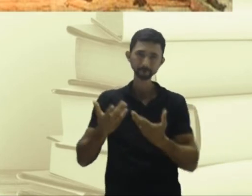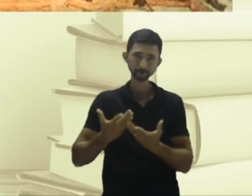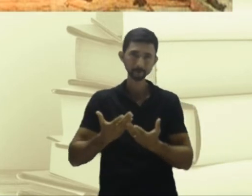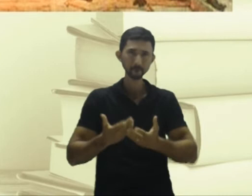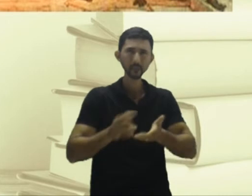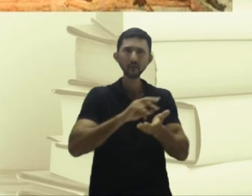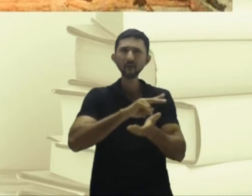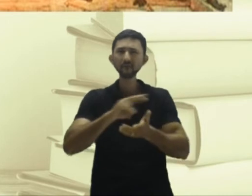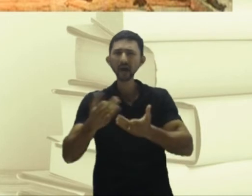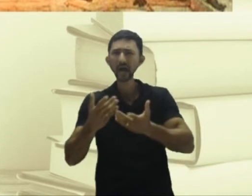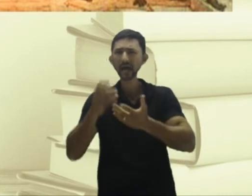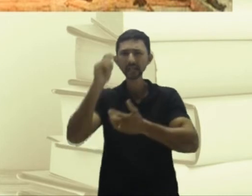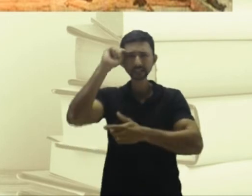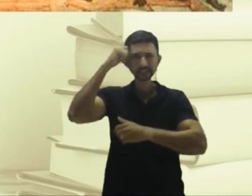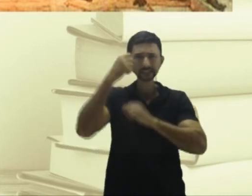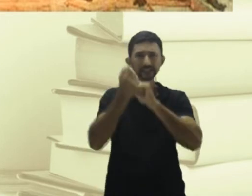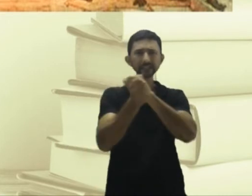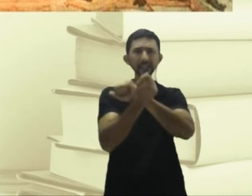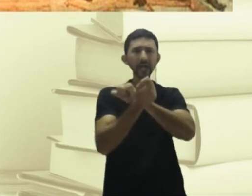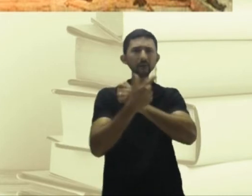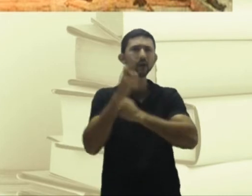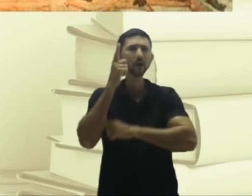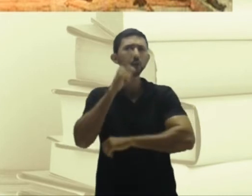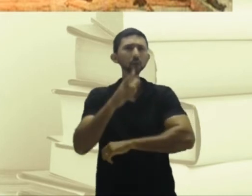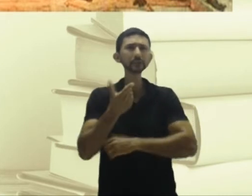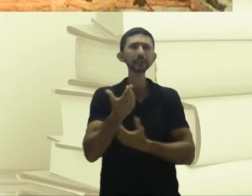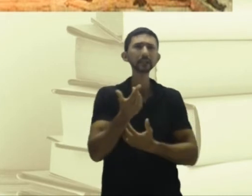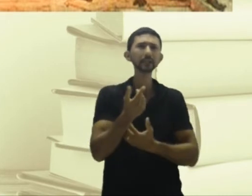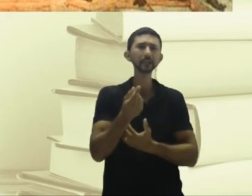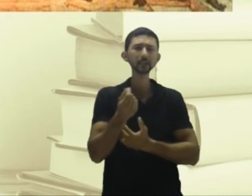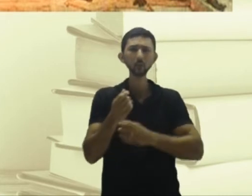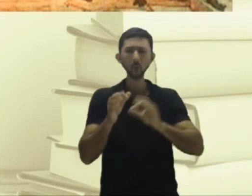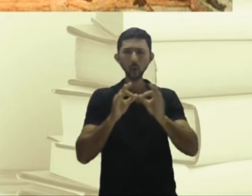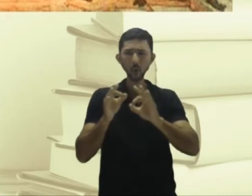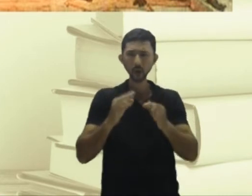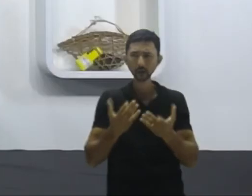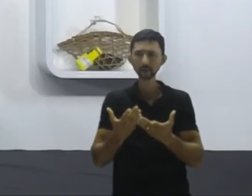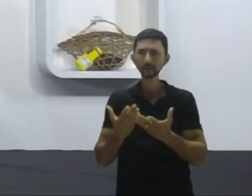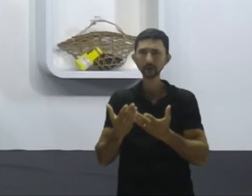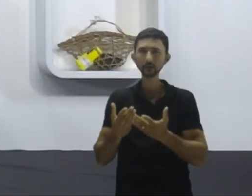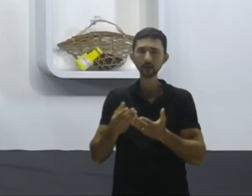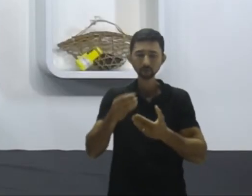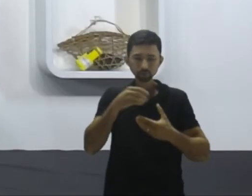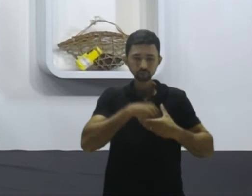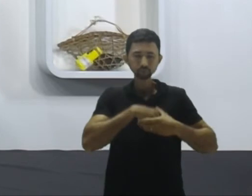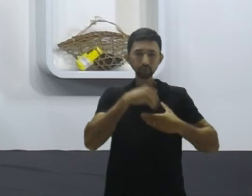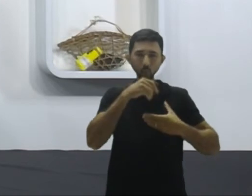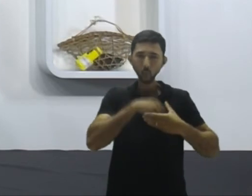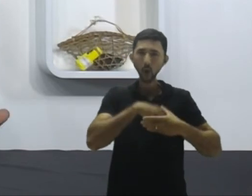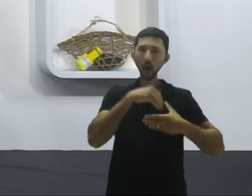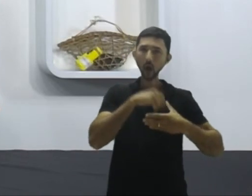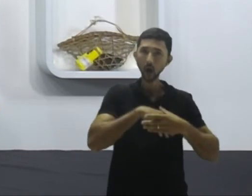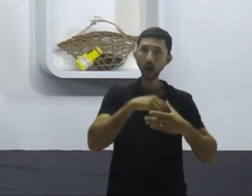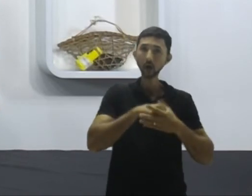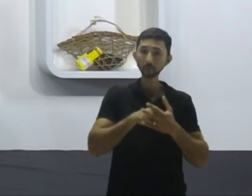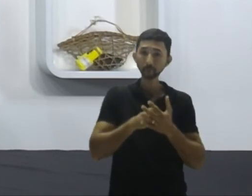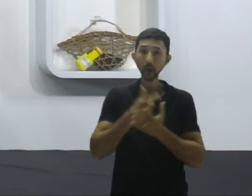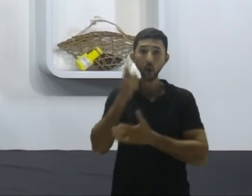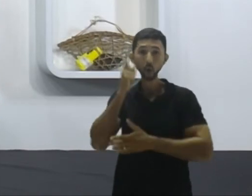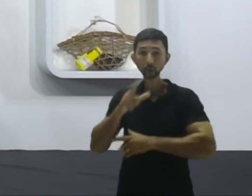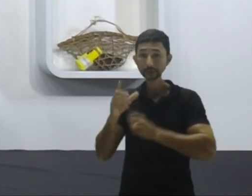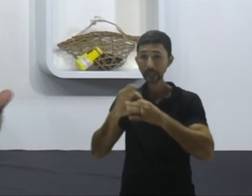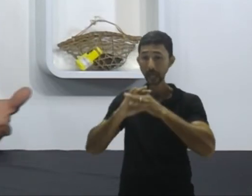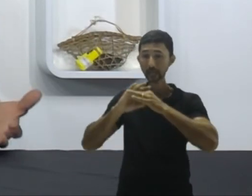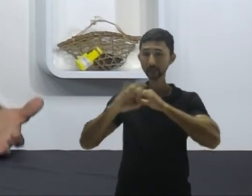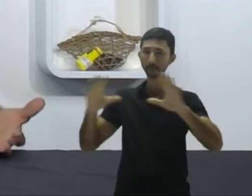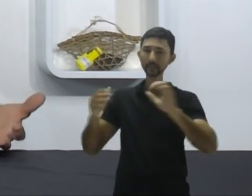Muitos escravos, inclusive, eles conseguiram amealhar, eles conseguiram economizar dinheiro para comprar a sua liberdade, para